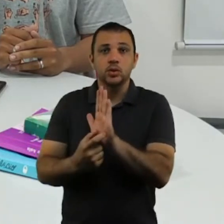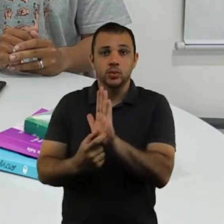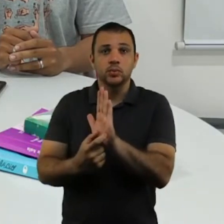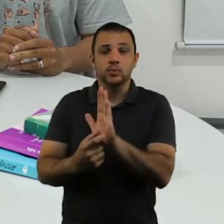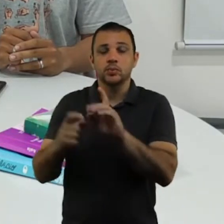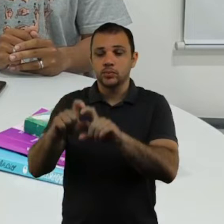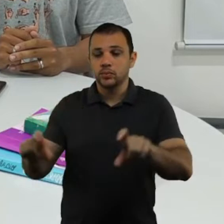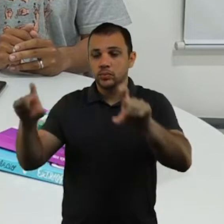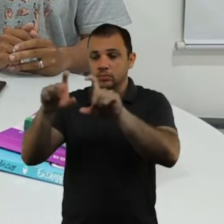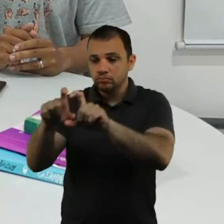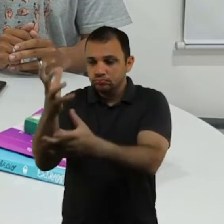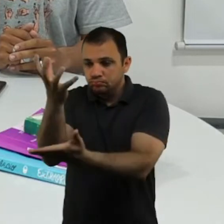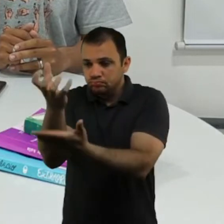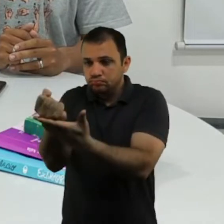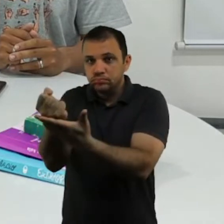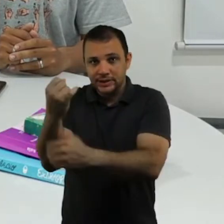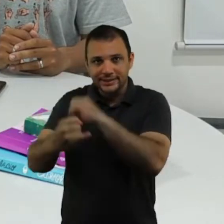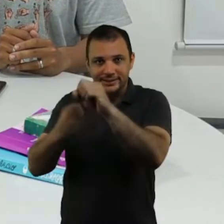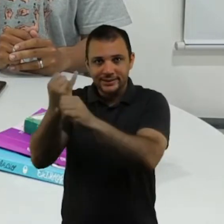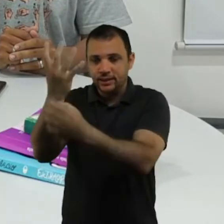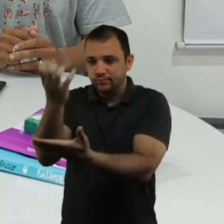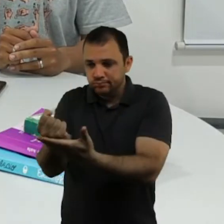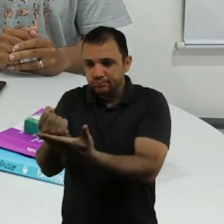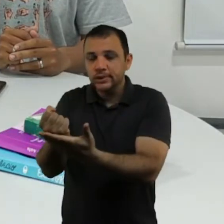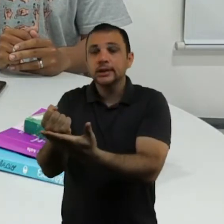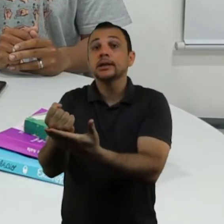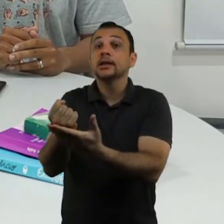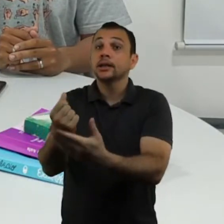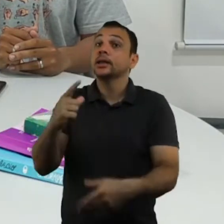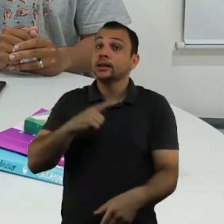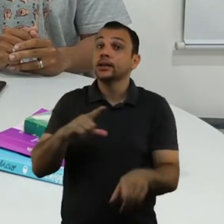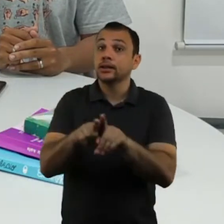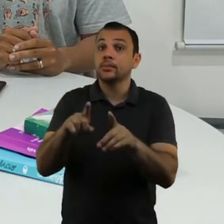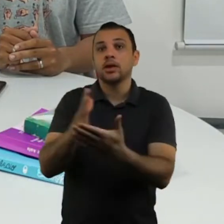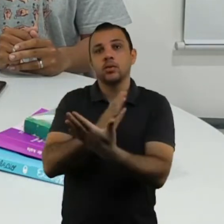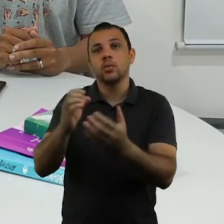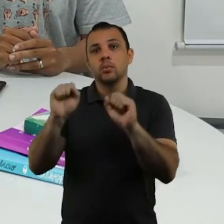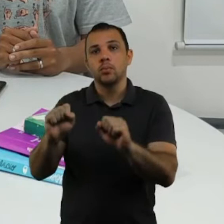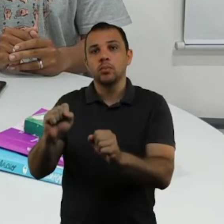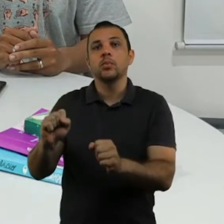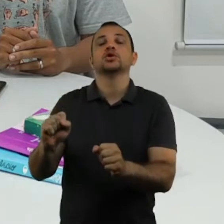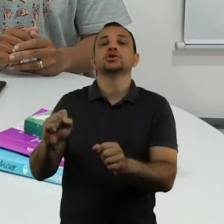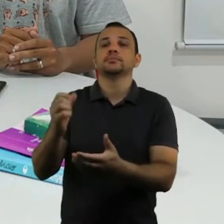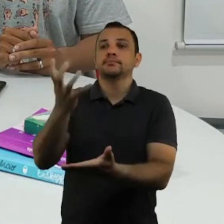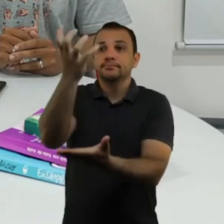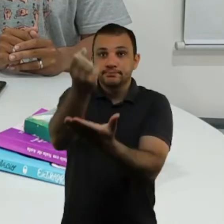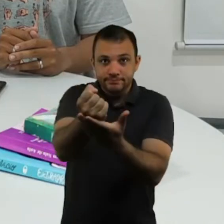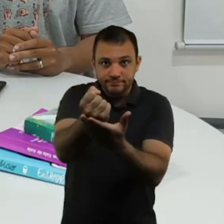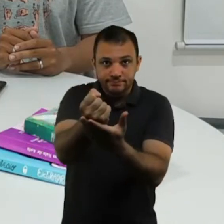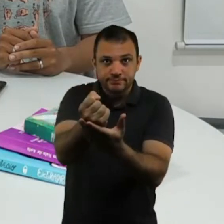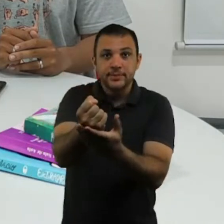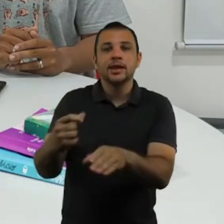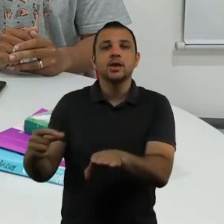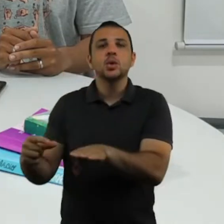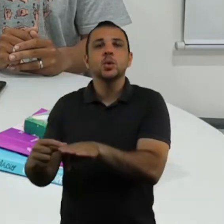rapidamente, baixa da internet e instala no seu computador. Tem também as versões que são portáteis, você